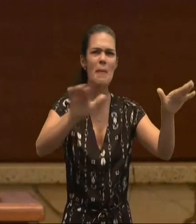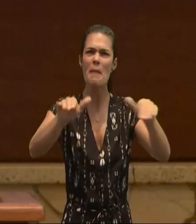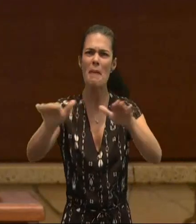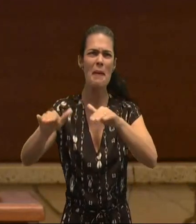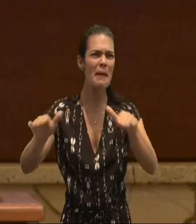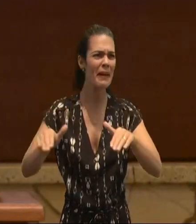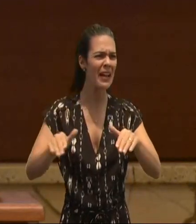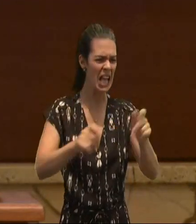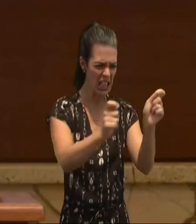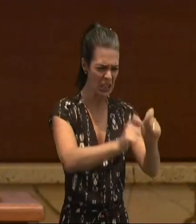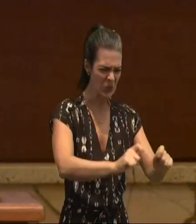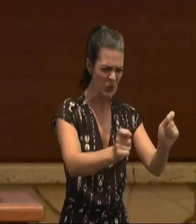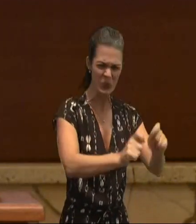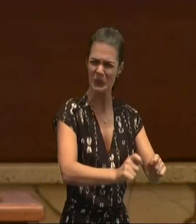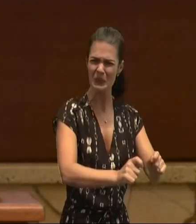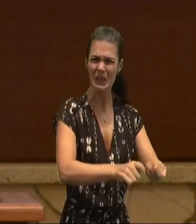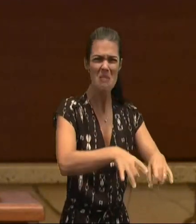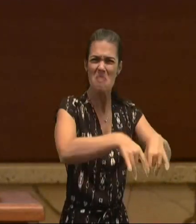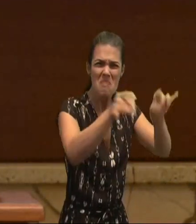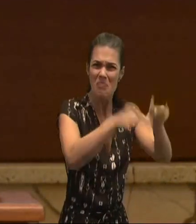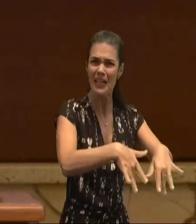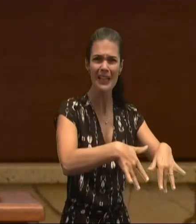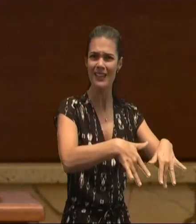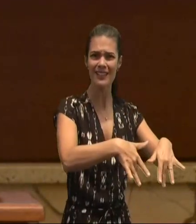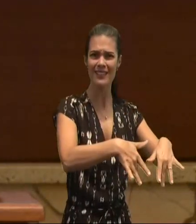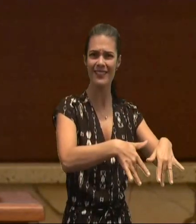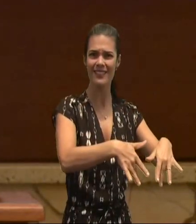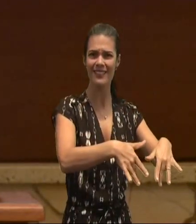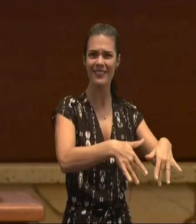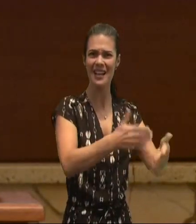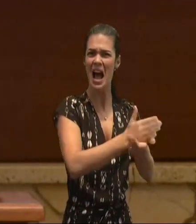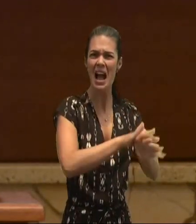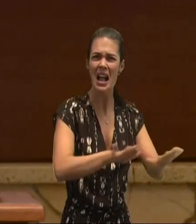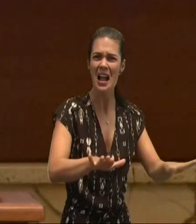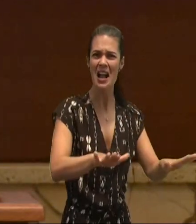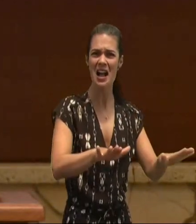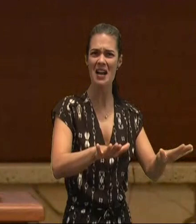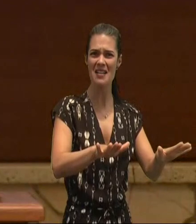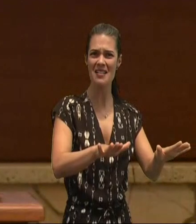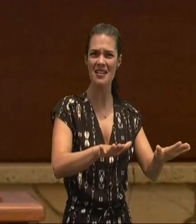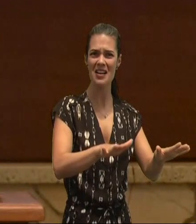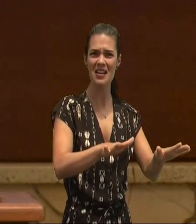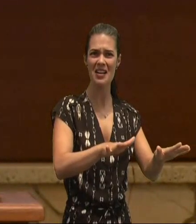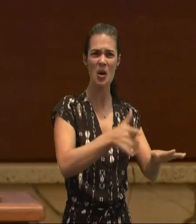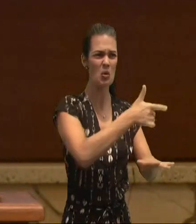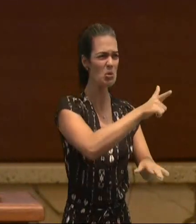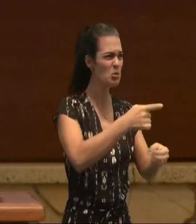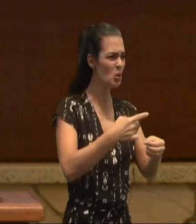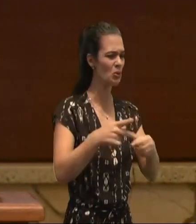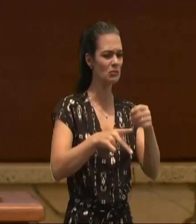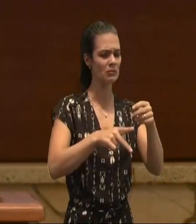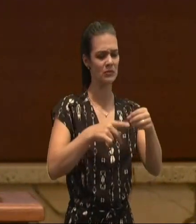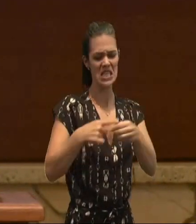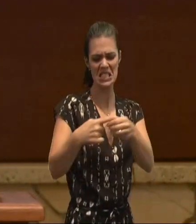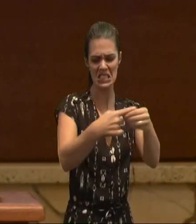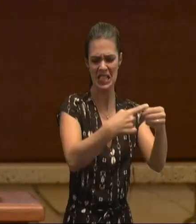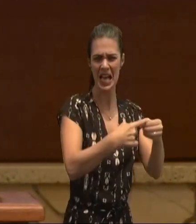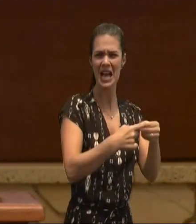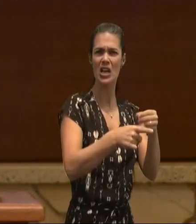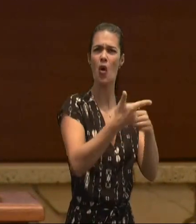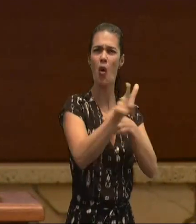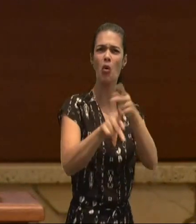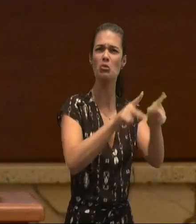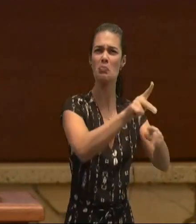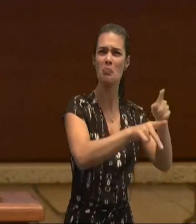abandonar a idolatria, para que aquela mistura com os povos vizinhos fossem deixados de lado. Era o momento em que eles